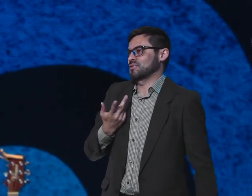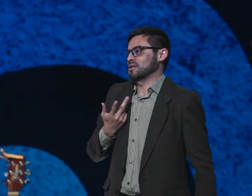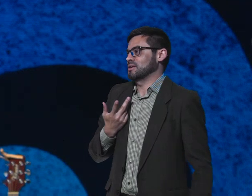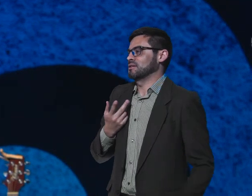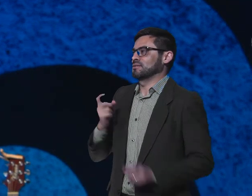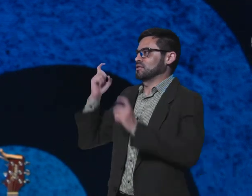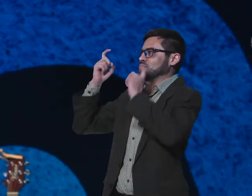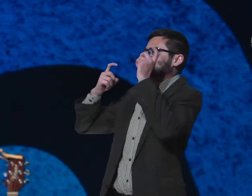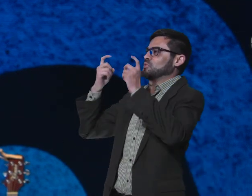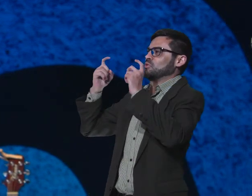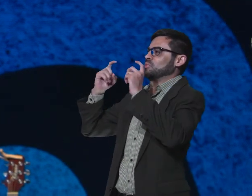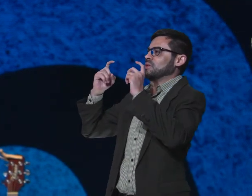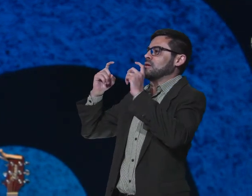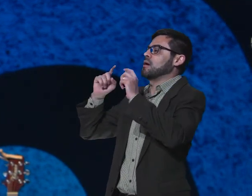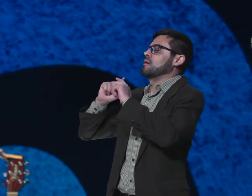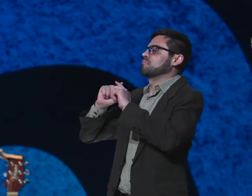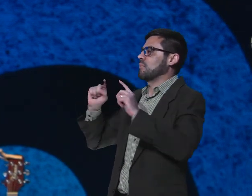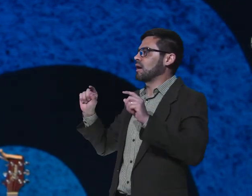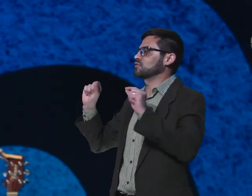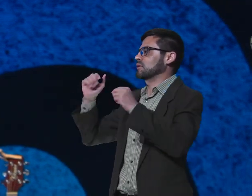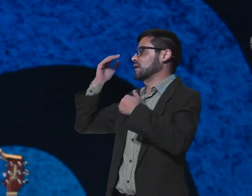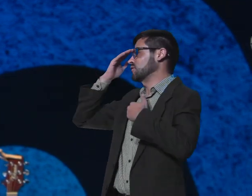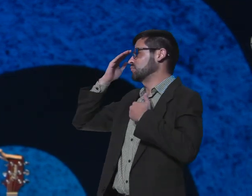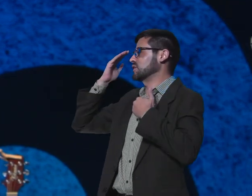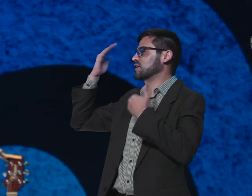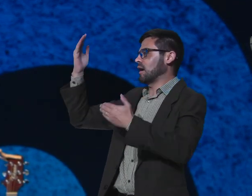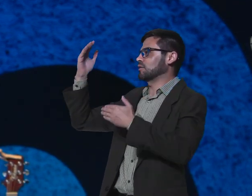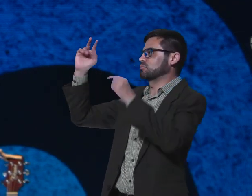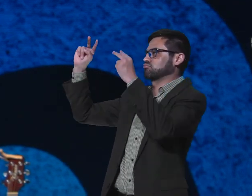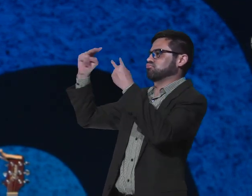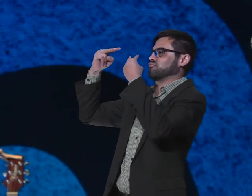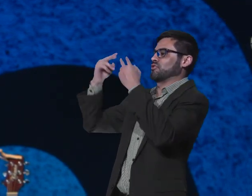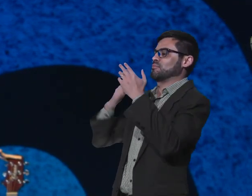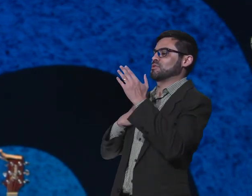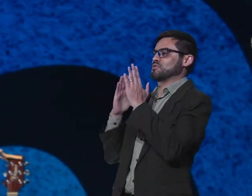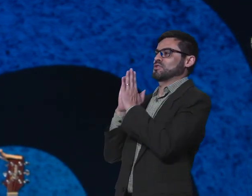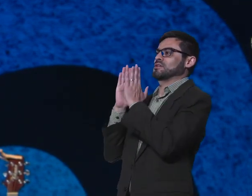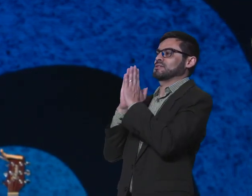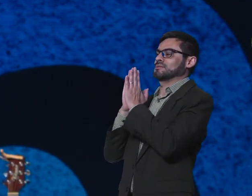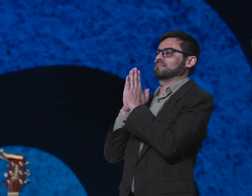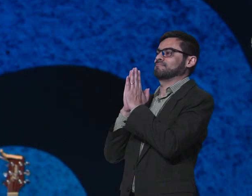Não se preocupe, mas mesmo assim, muito obrigado pela atenção.